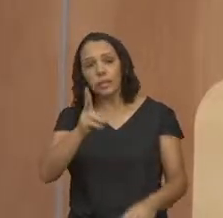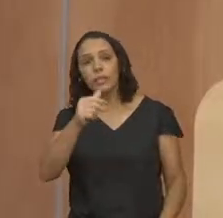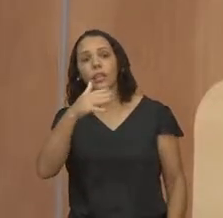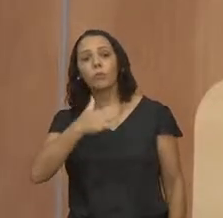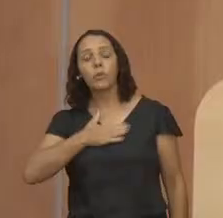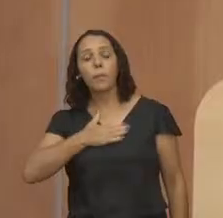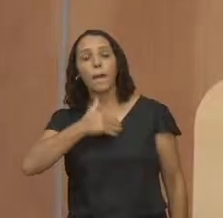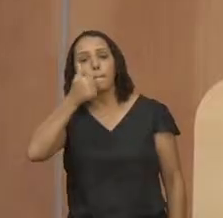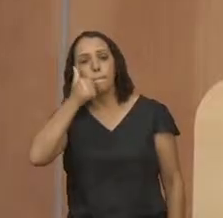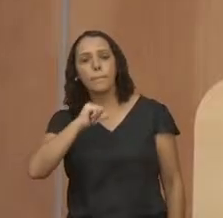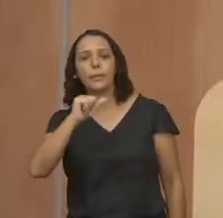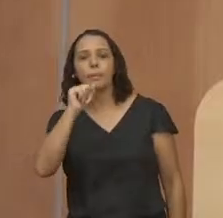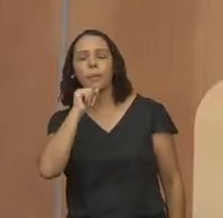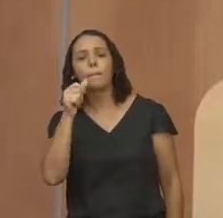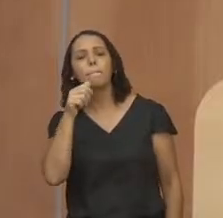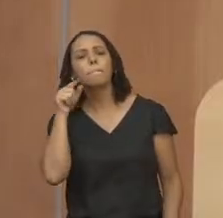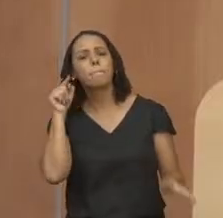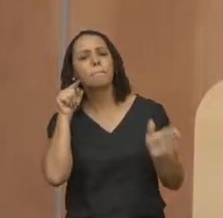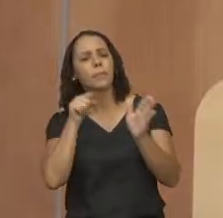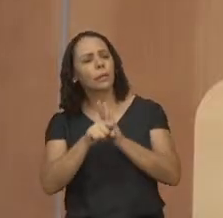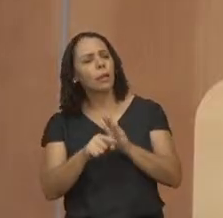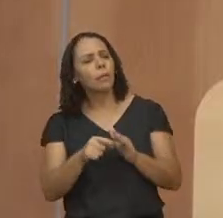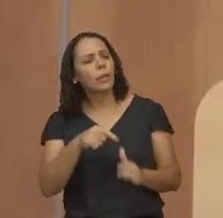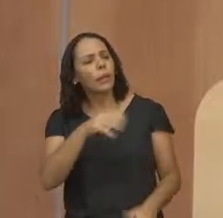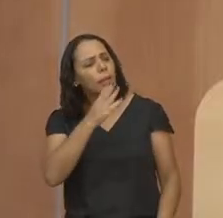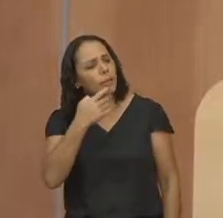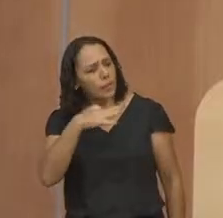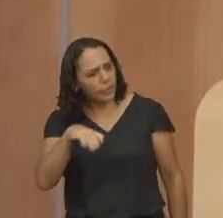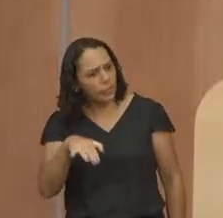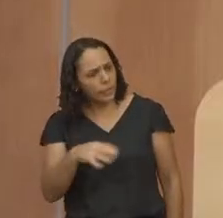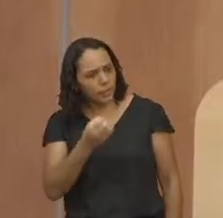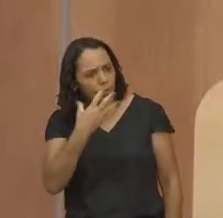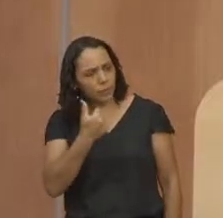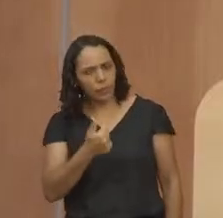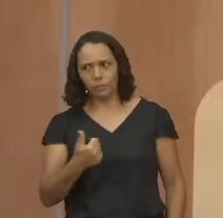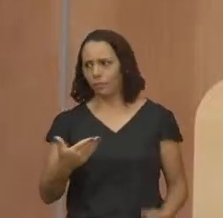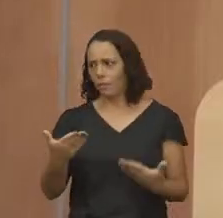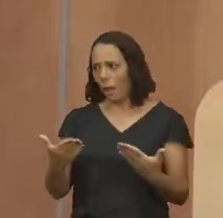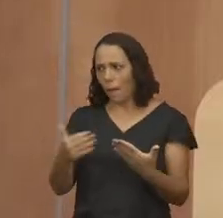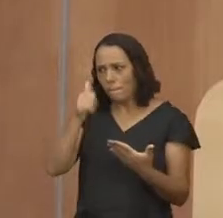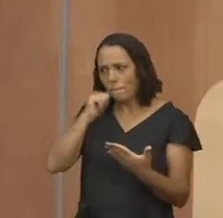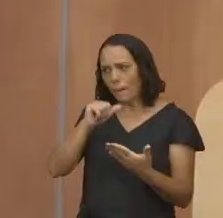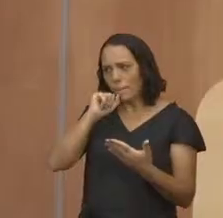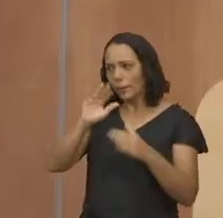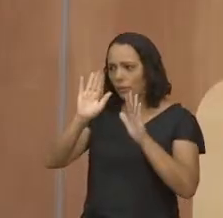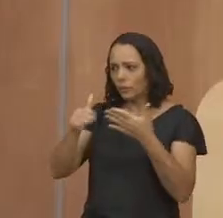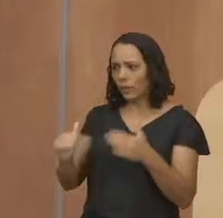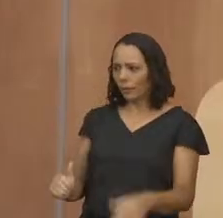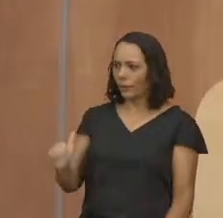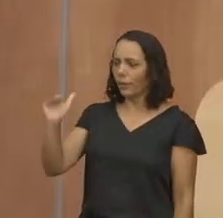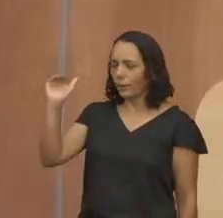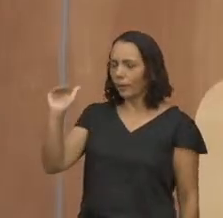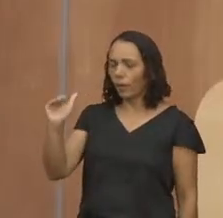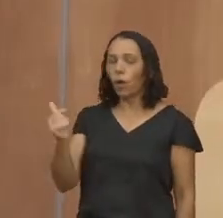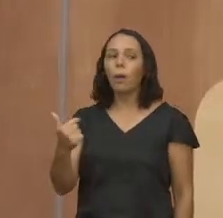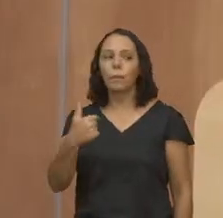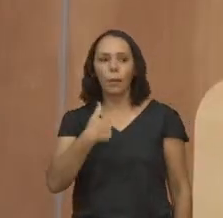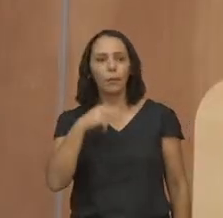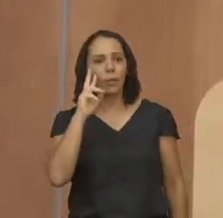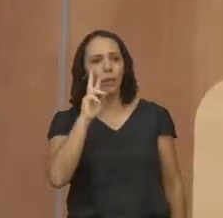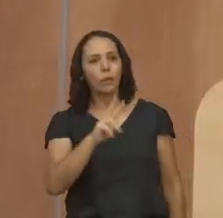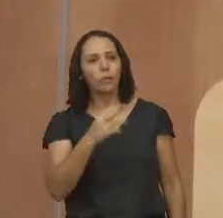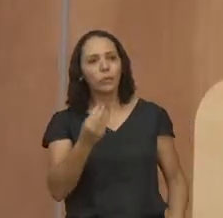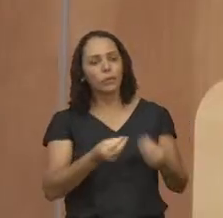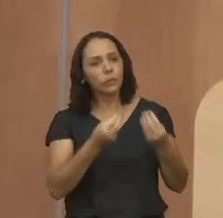Falou, mãe, pelo amor de Deus, que criança é isso aí? Falou, para mim é criança ainda. Que